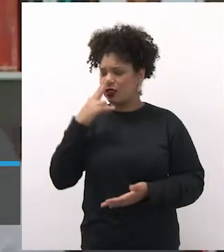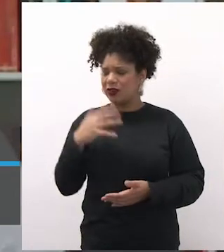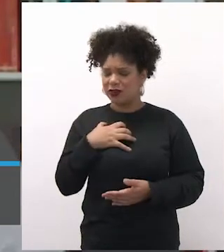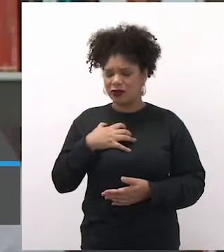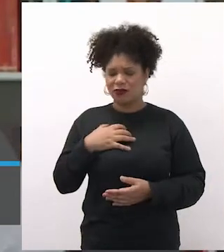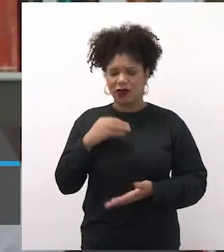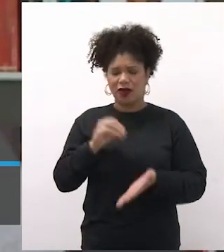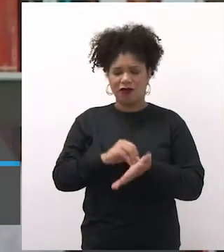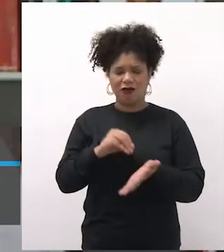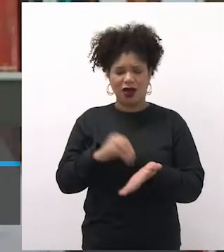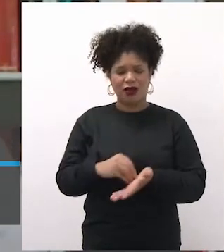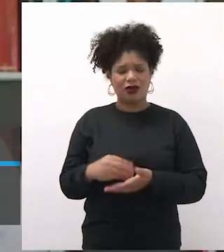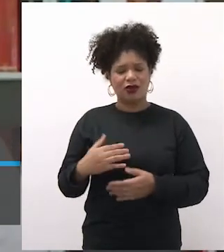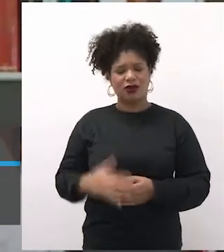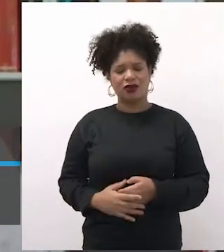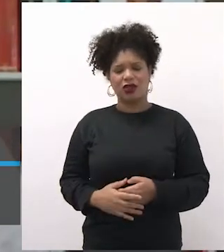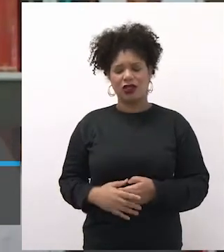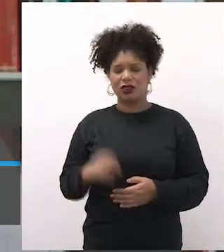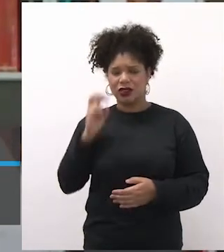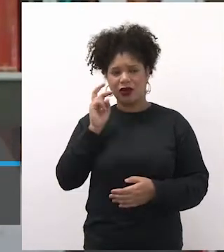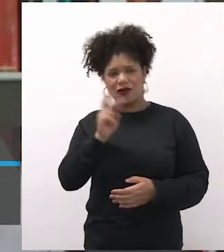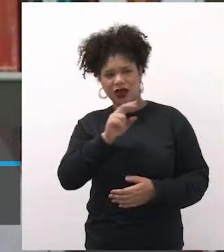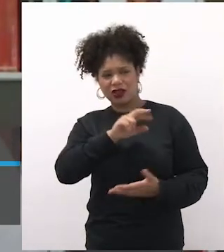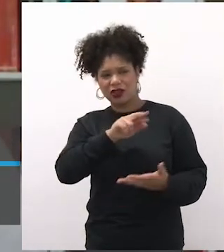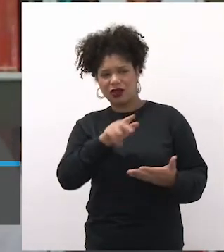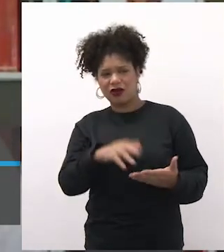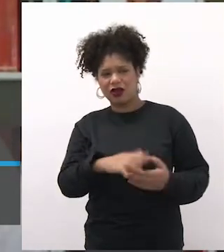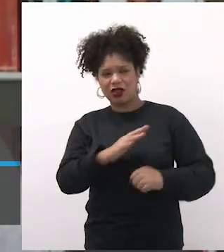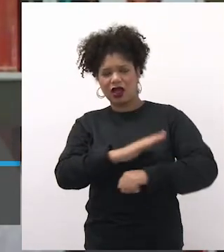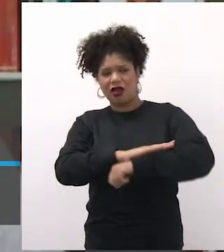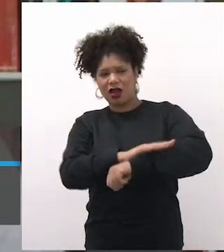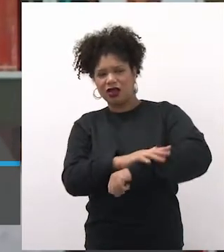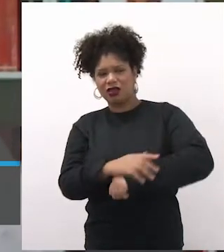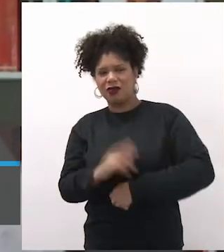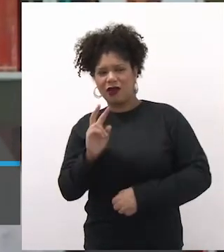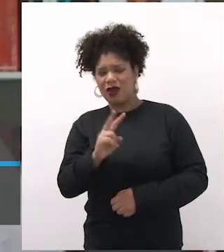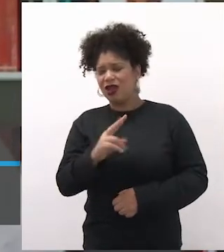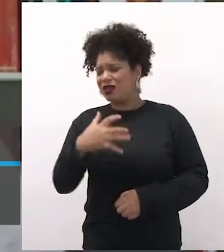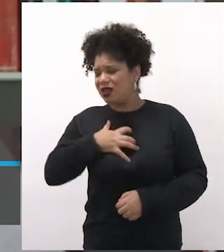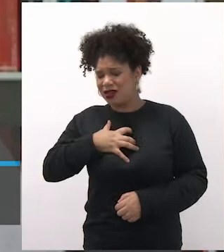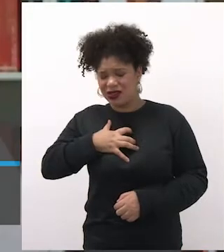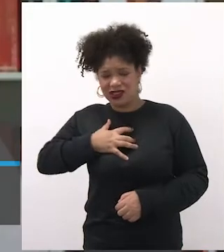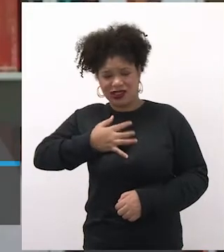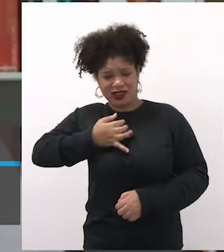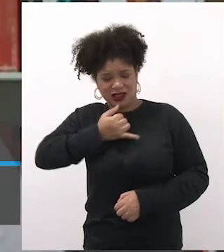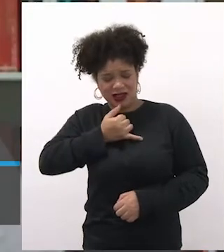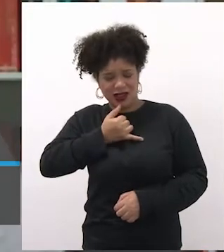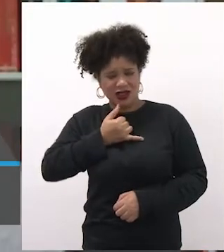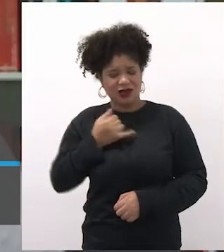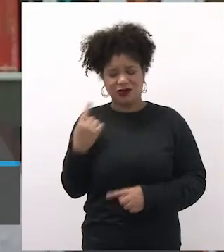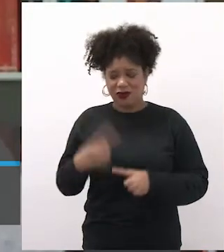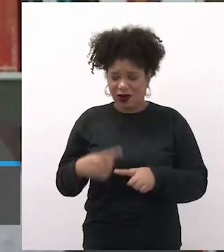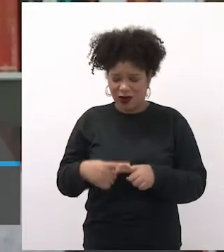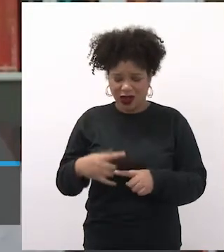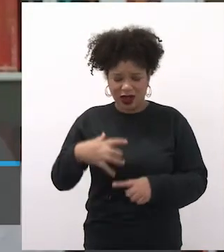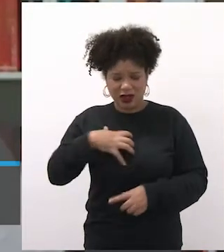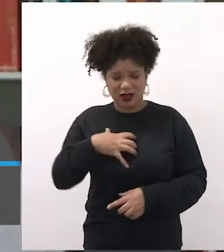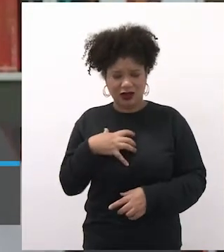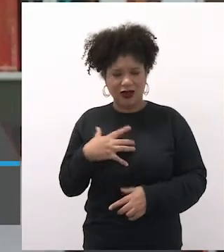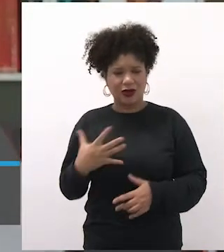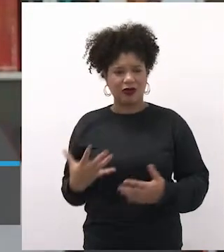me abatia tanto quando eu presenciava alguma cena, quando eu sabia de algum fato que incluía práticas